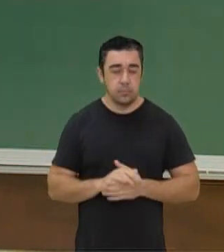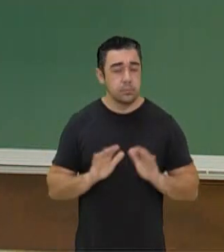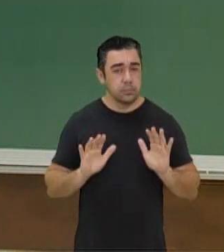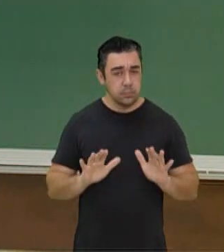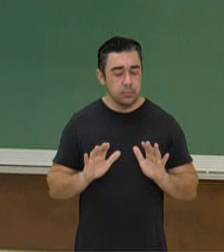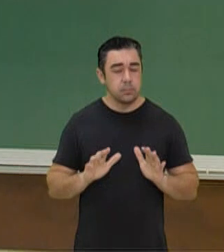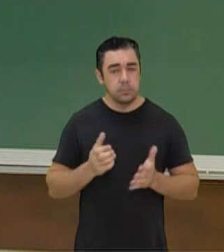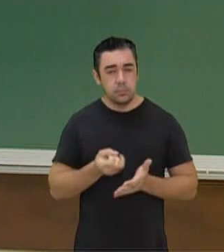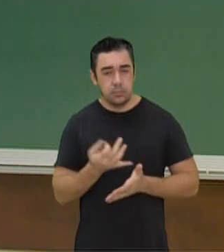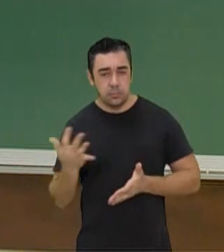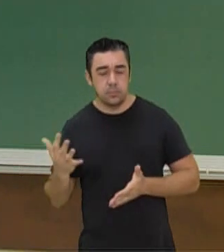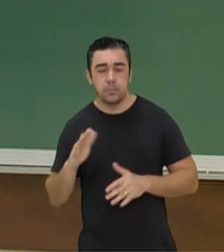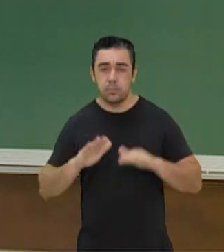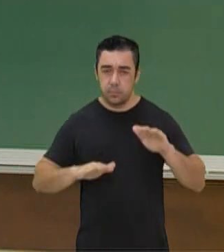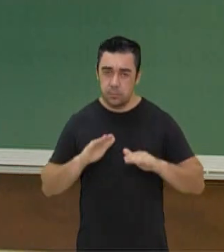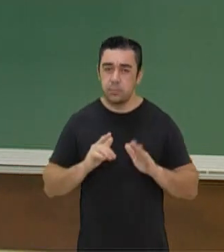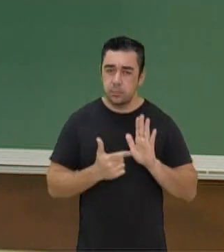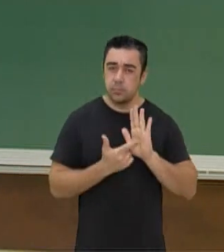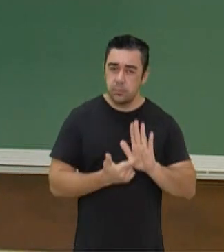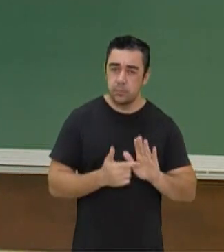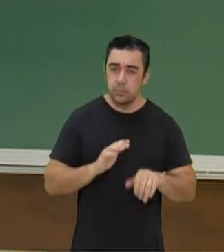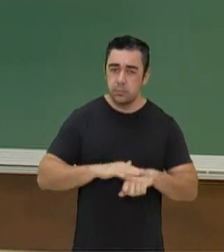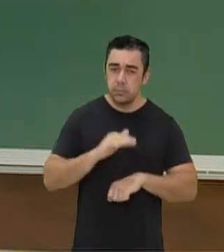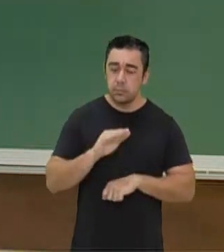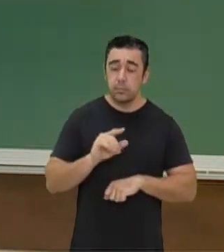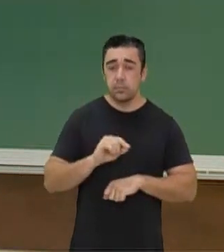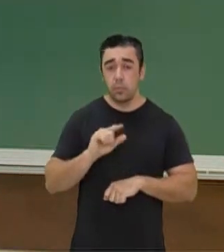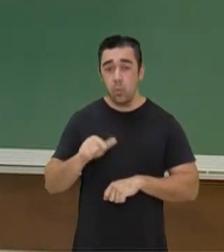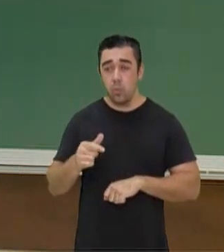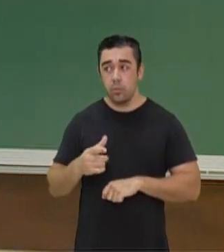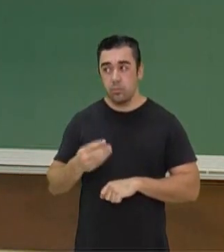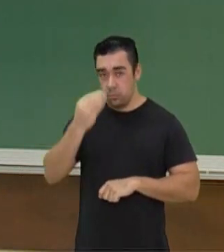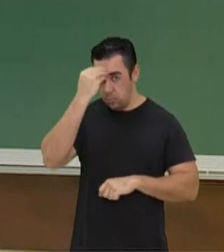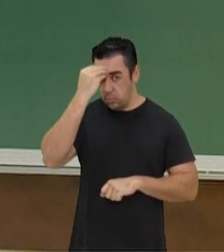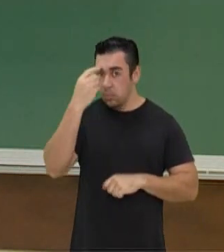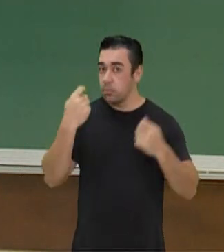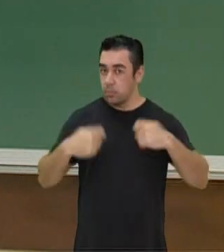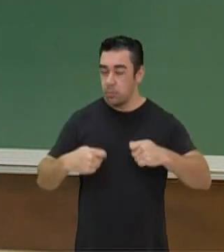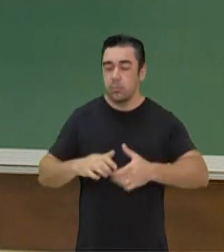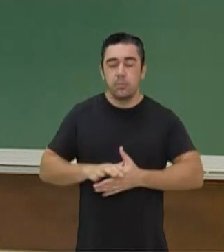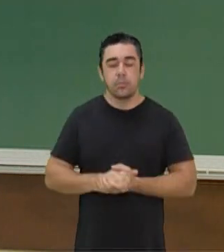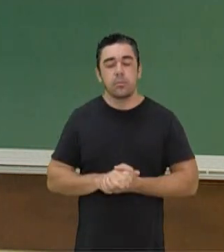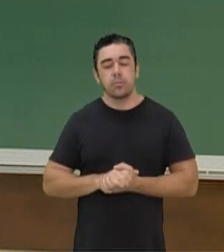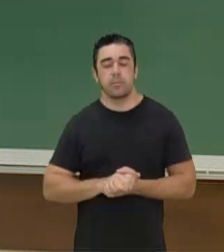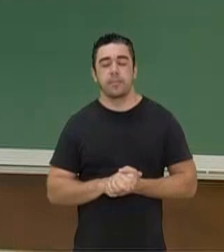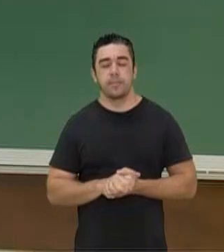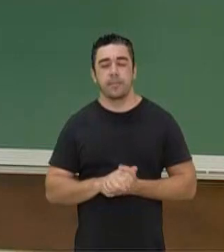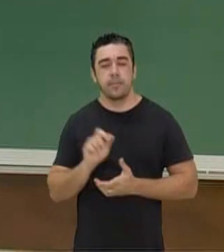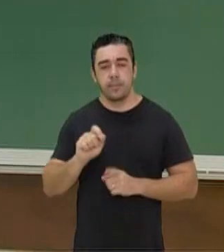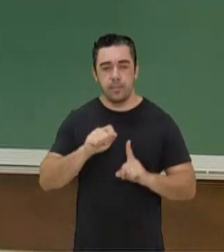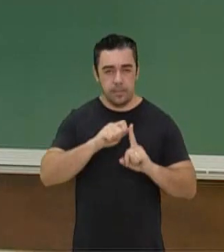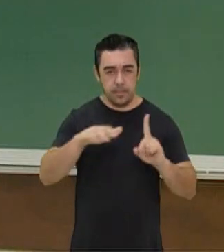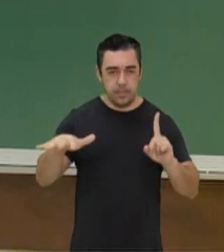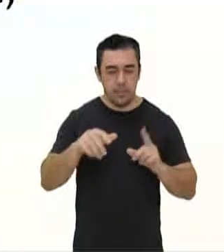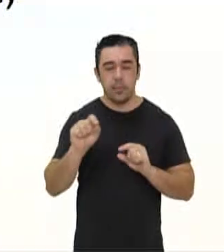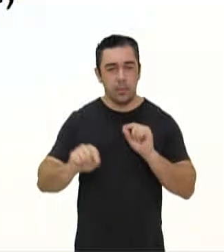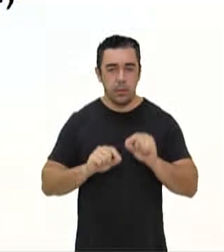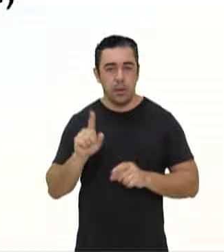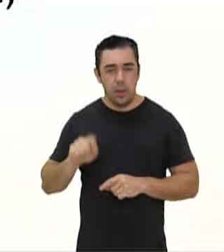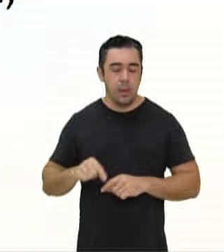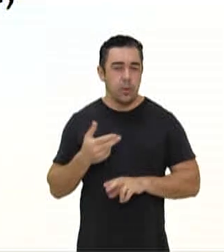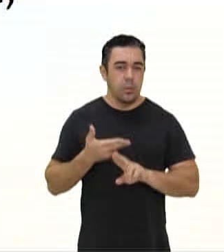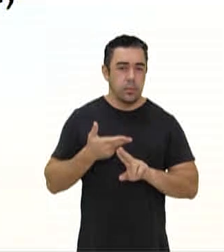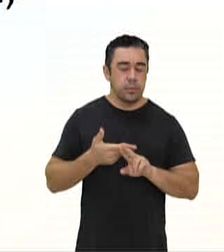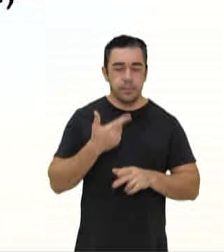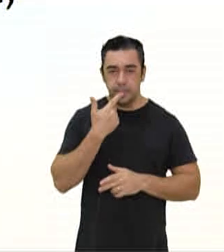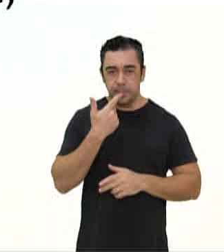mas algumas estão sempre presentes e tem que estar memorizadinho ali. Então vamos lá, as figuras de linguagens são recursos